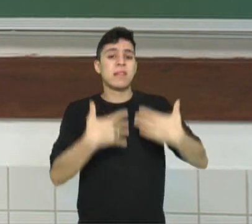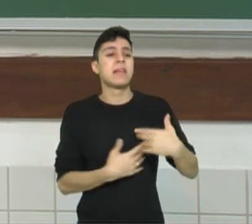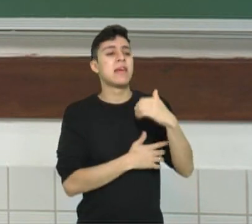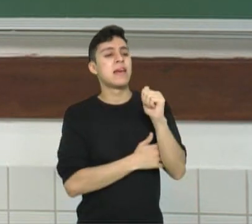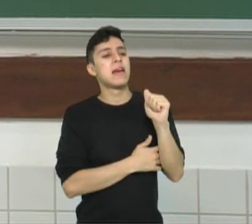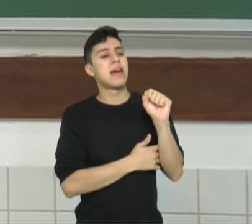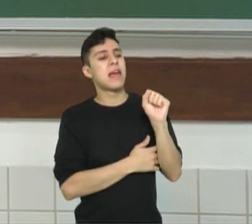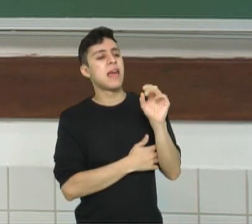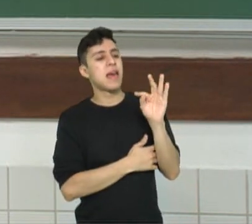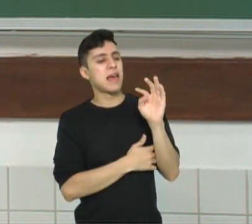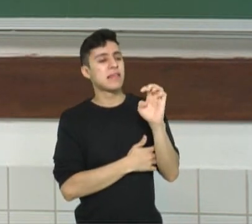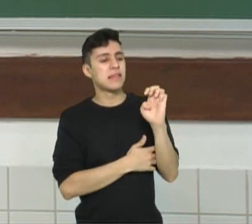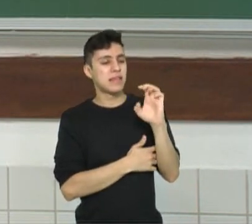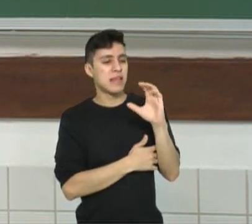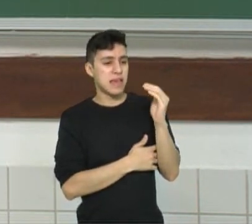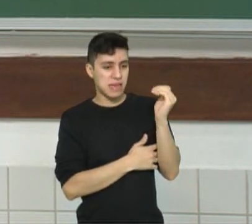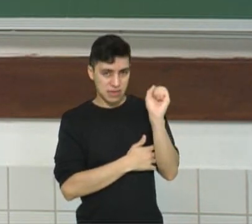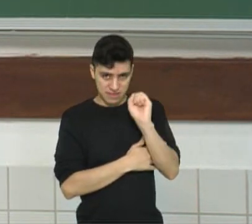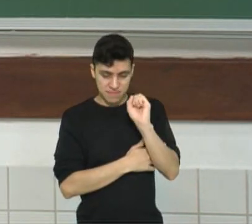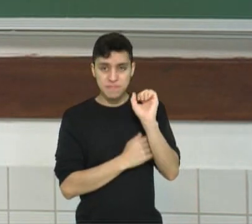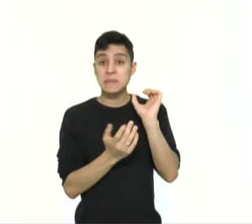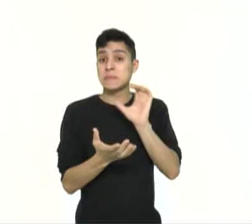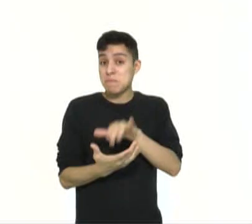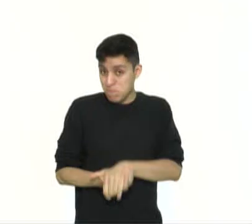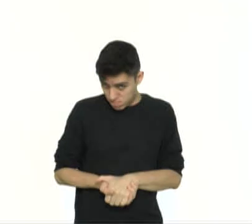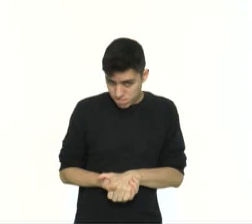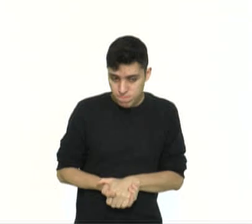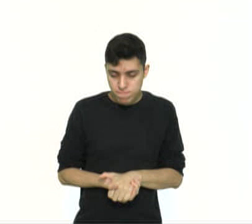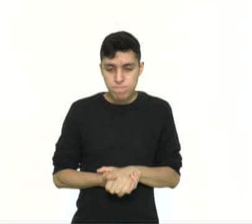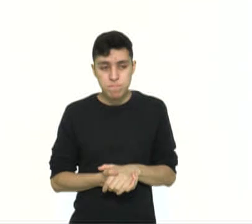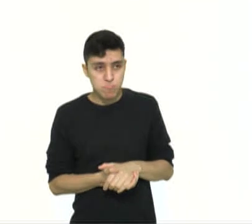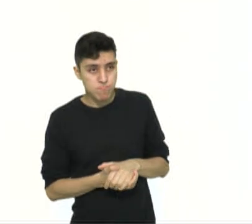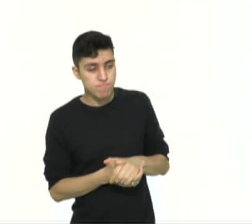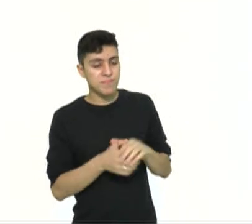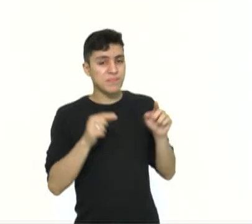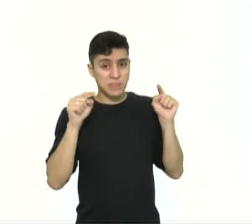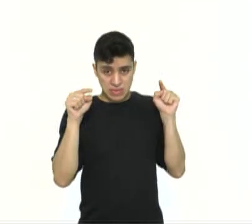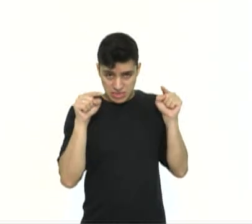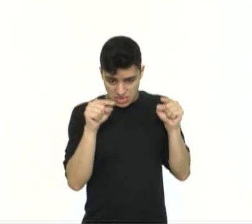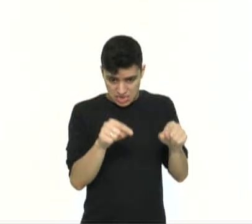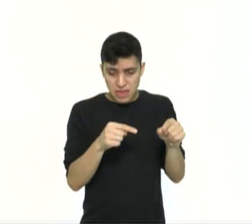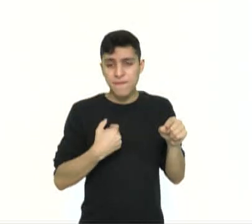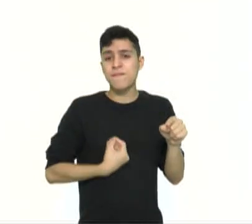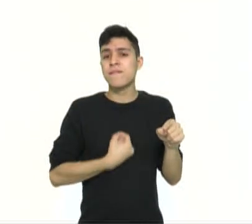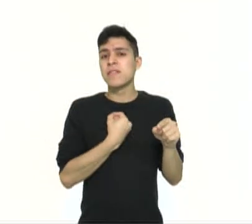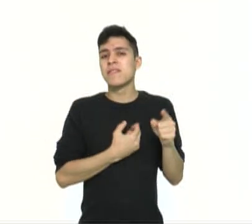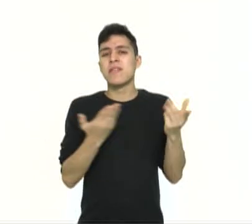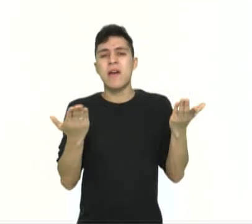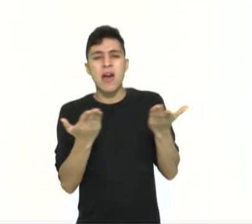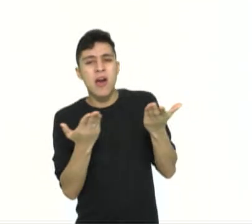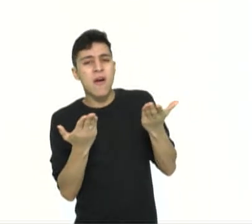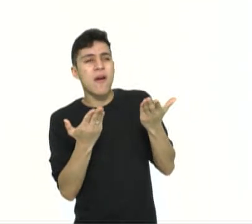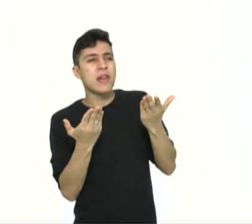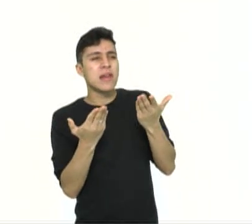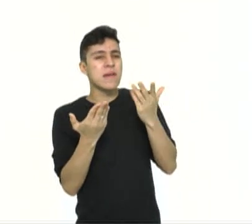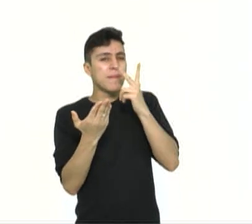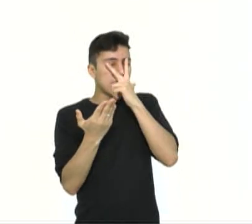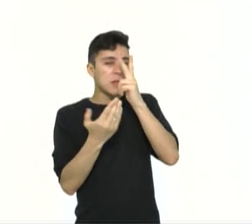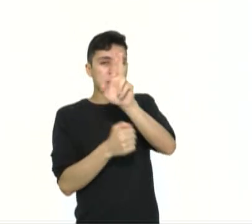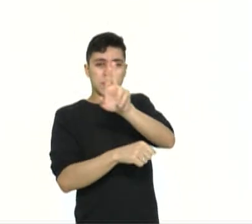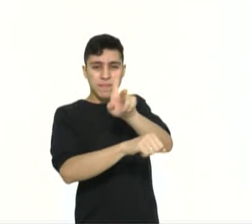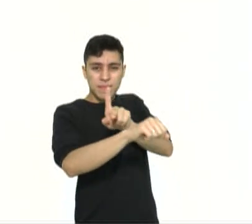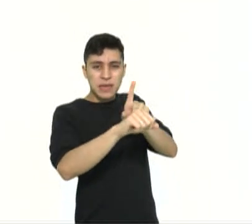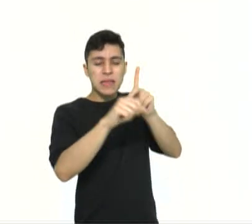astecas. Quem eram os astecas? Bom, eles habitavam nas terras do atual México e